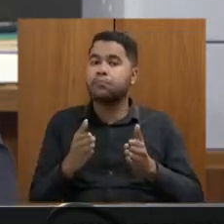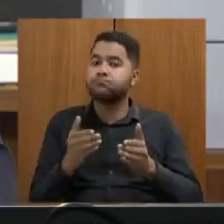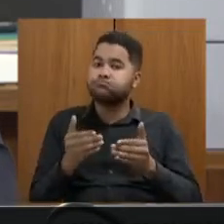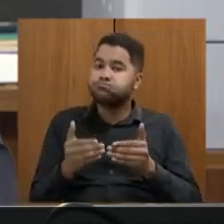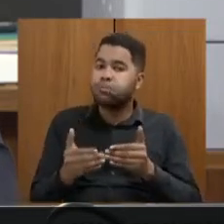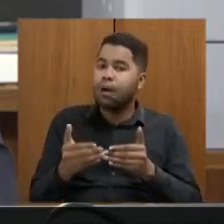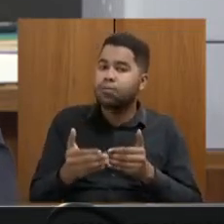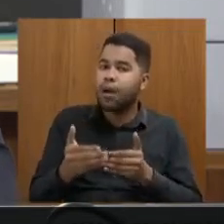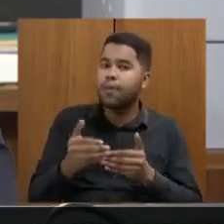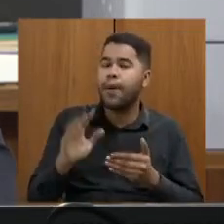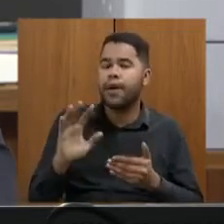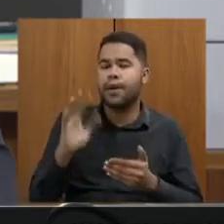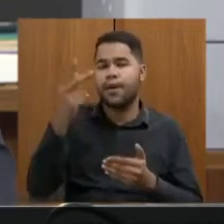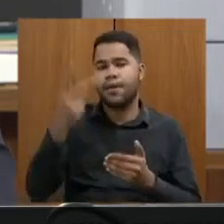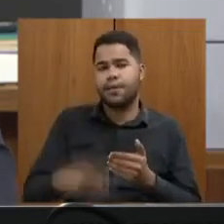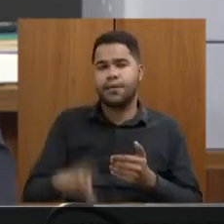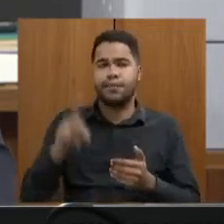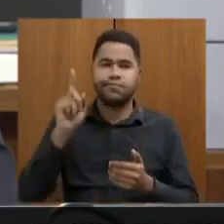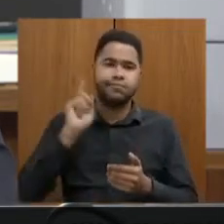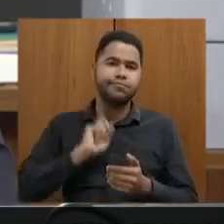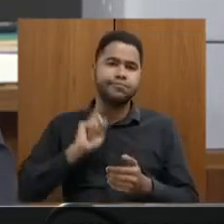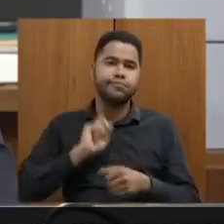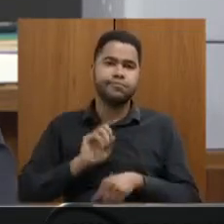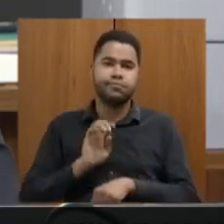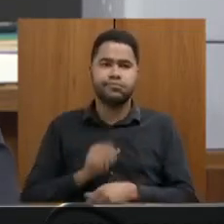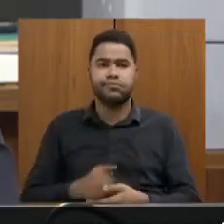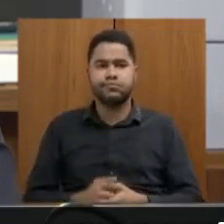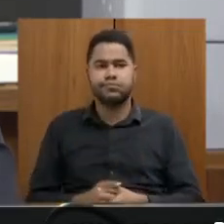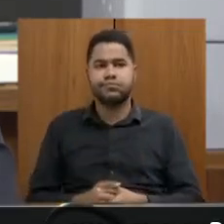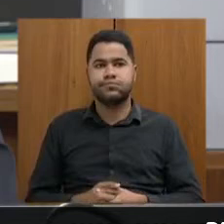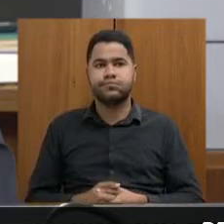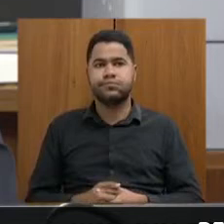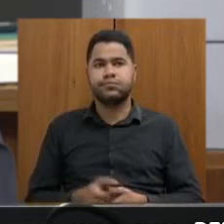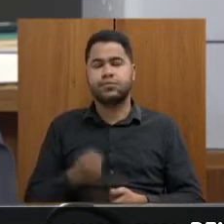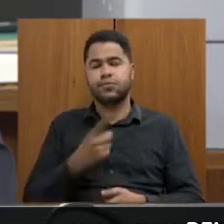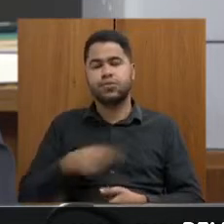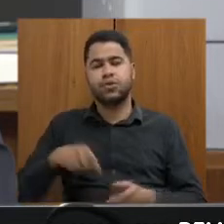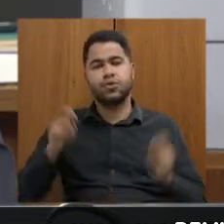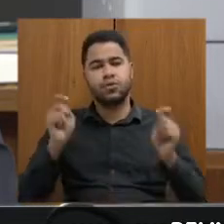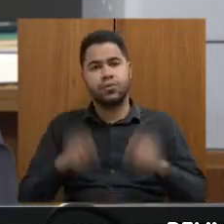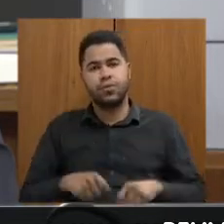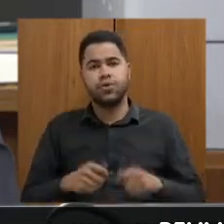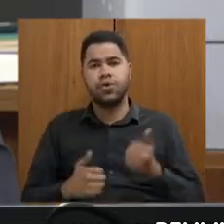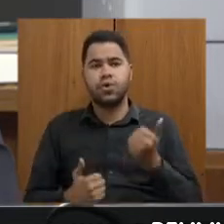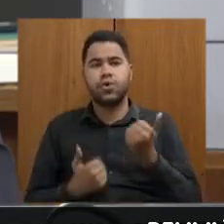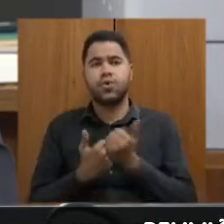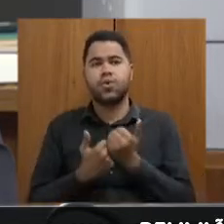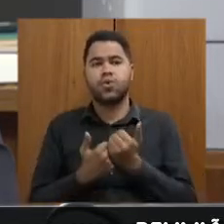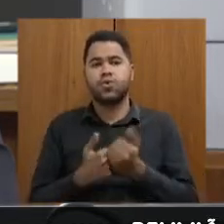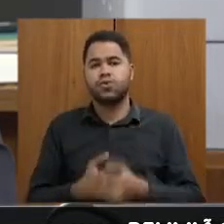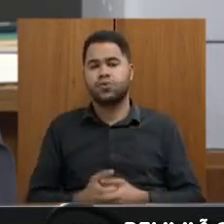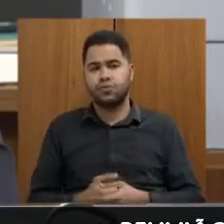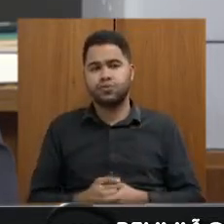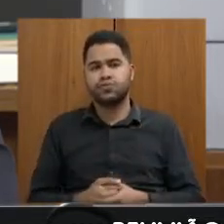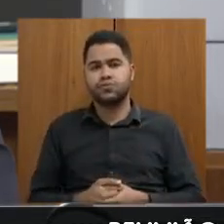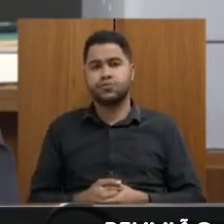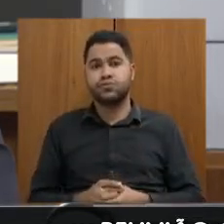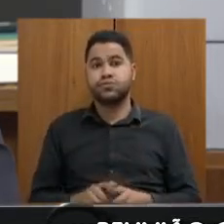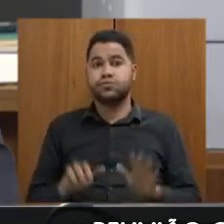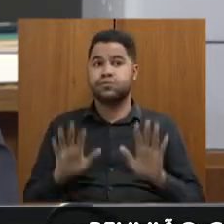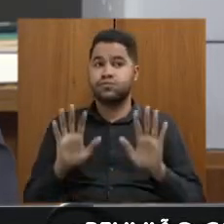vem acontecendo e no estado de Minas Gerais é para que nós possamos ter recursos para esses investimentos